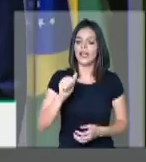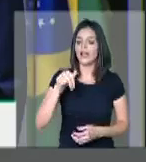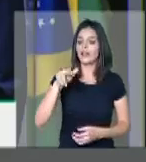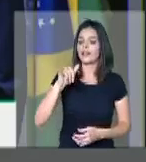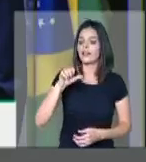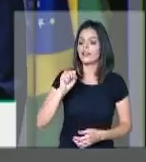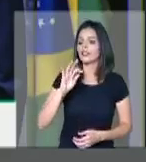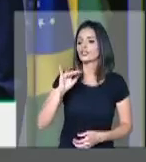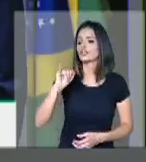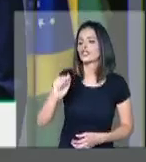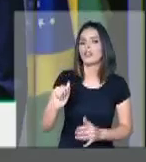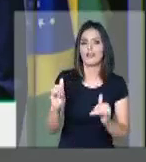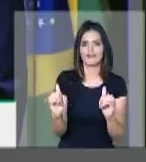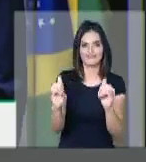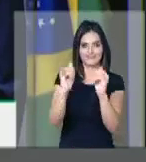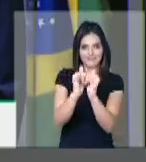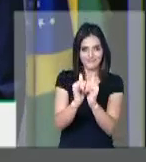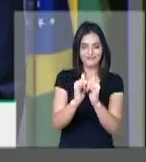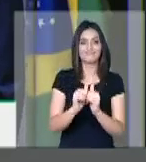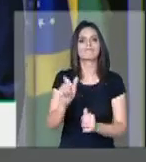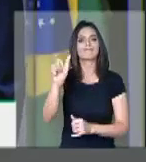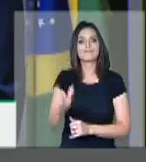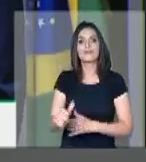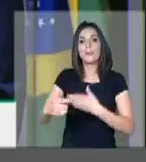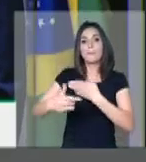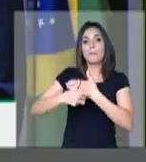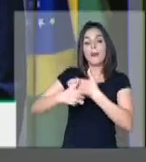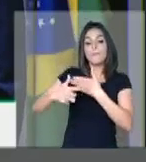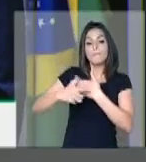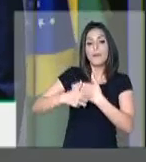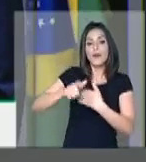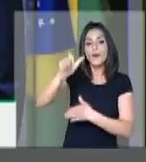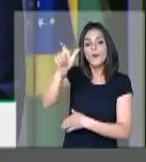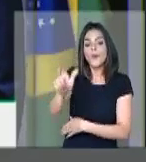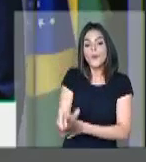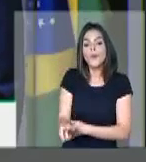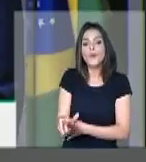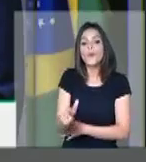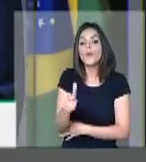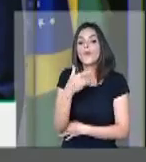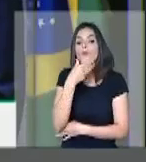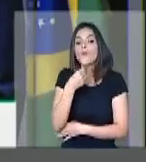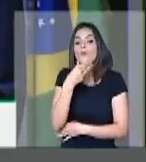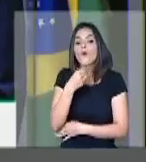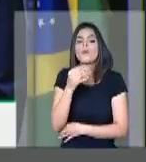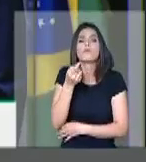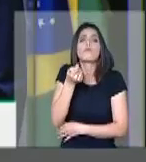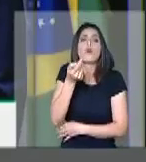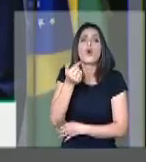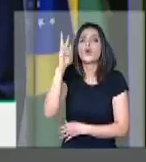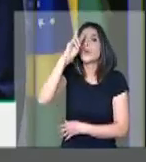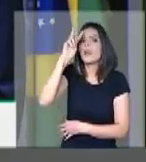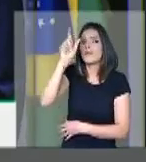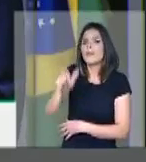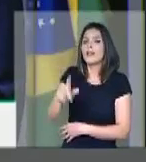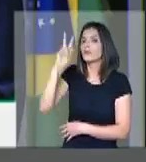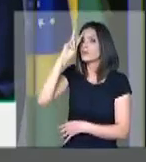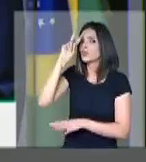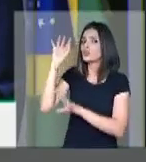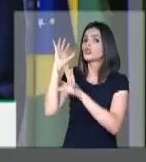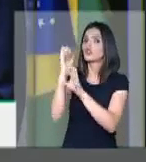aqui fazer justiça ao papel do homem pouco lembrado da história brasileira,